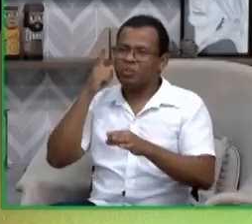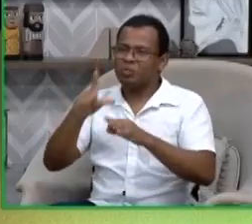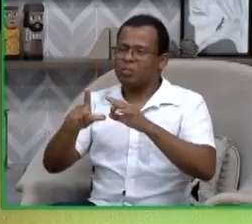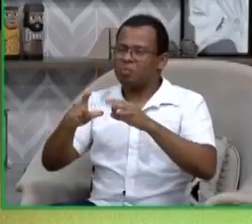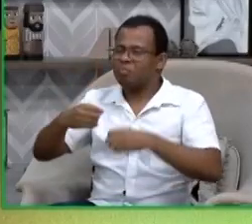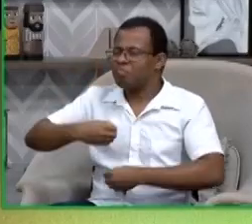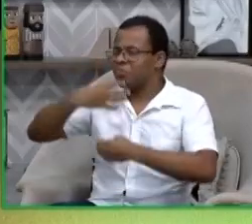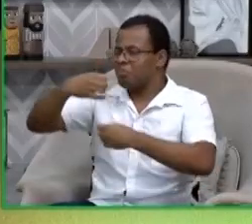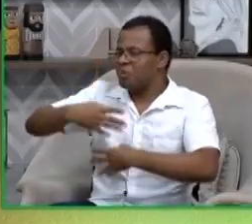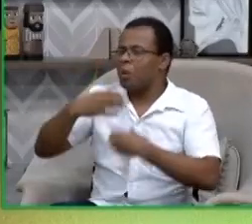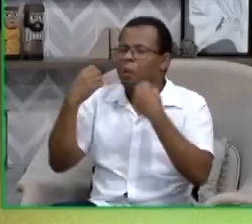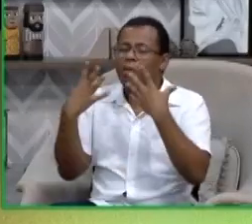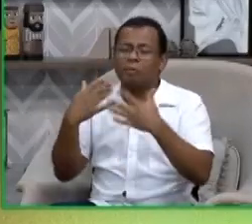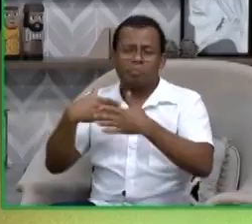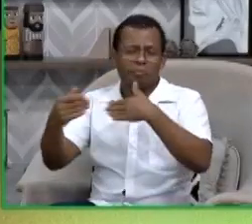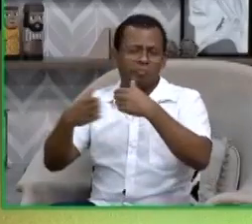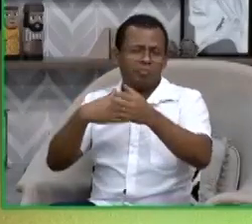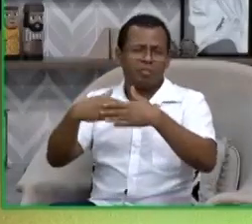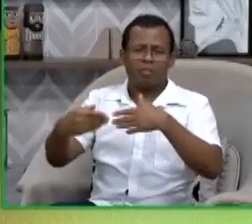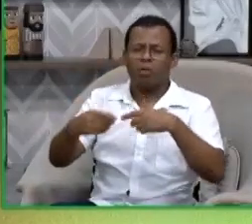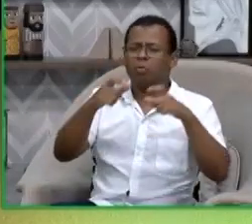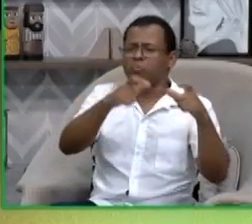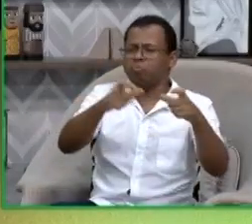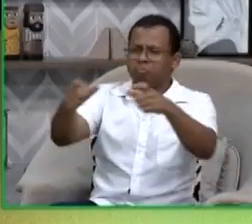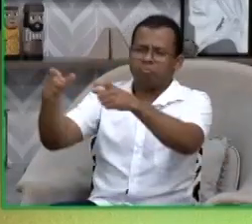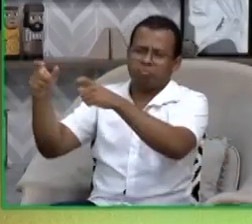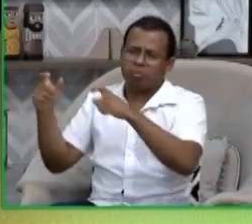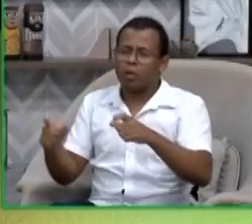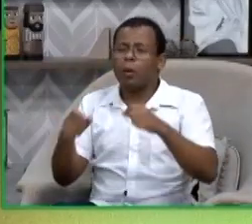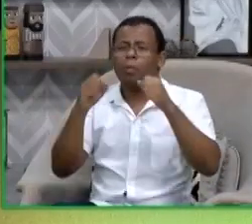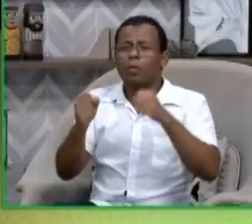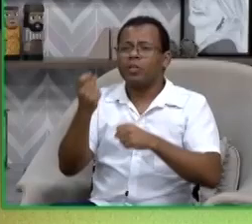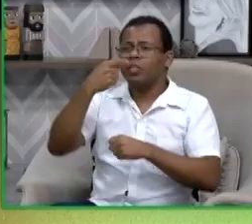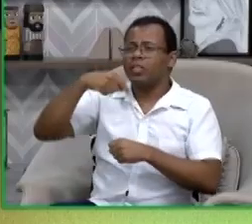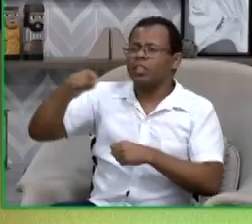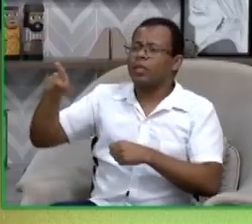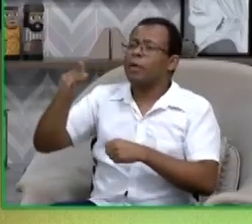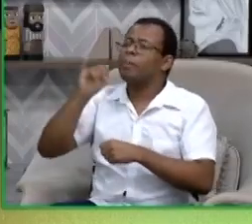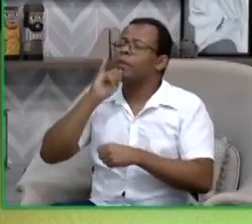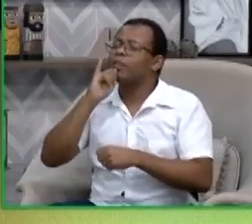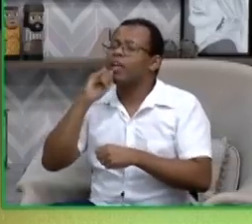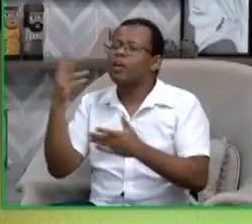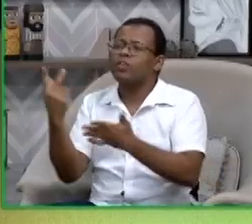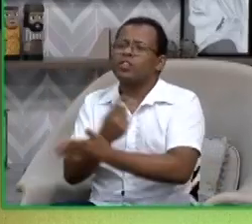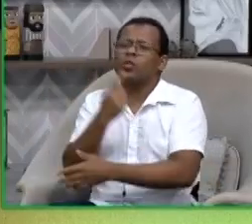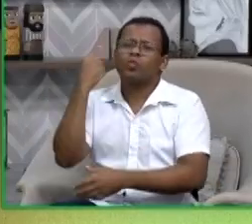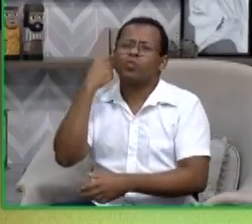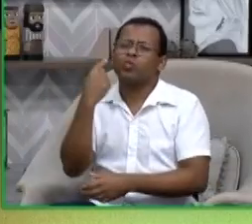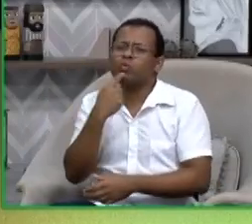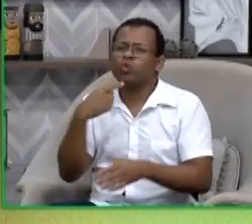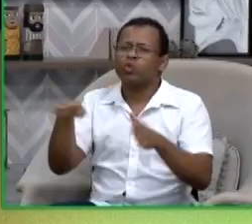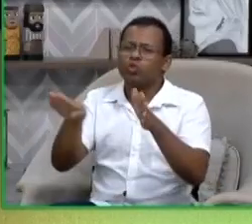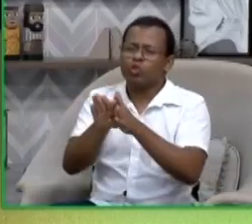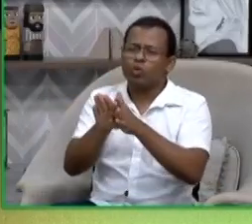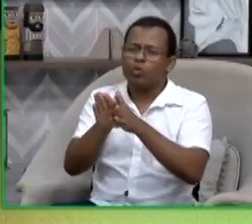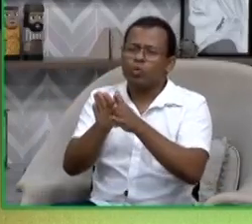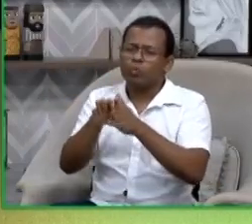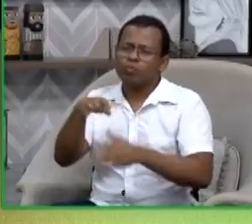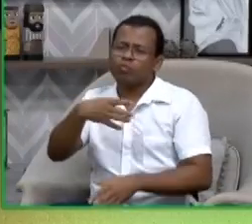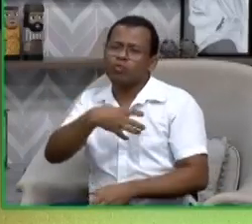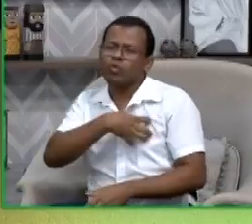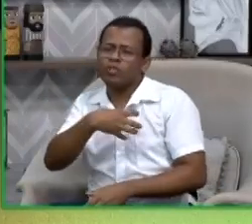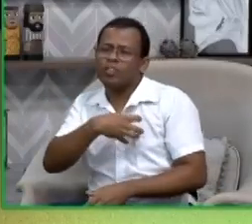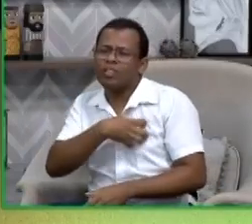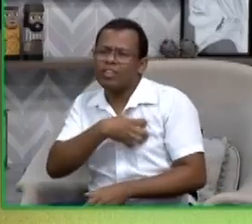se expressar muito bem, independente para onde vá, viu? Pode até ir, como aconteceu uma vez, um surdo que chegou lá em Salvador, no centro de